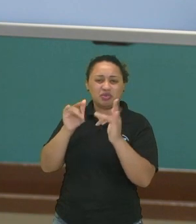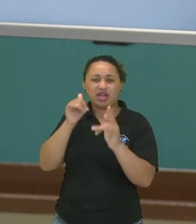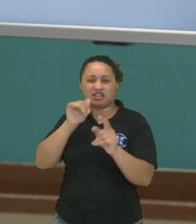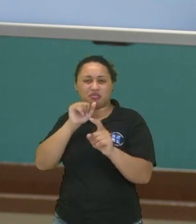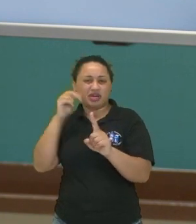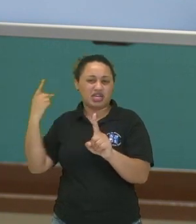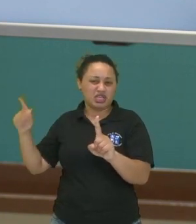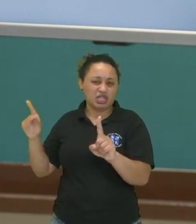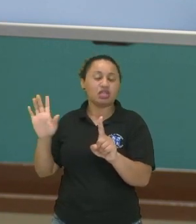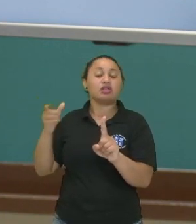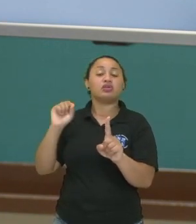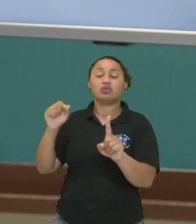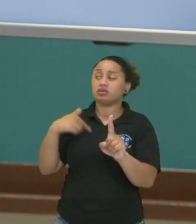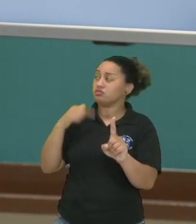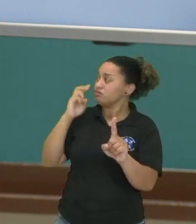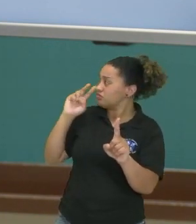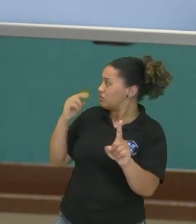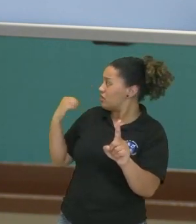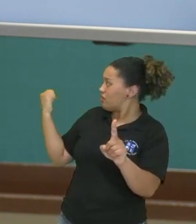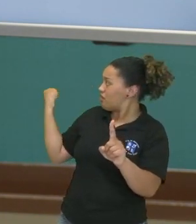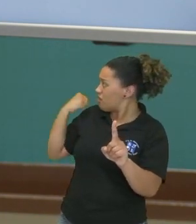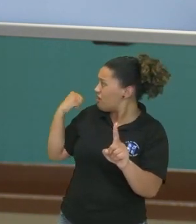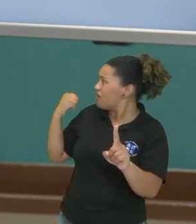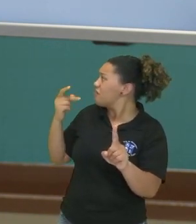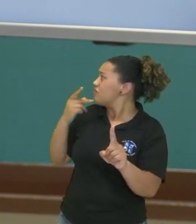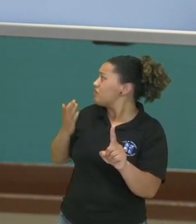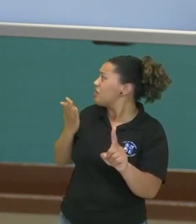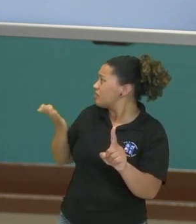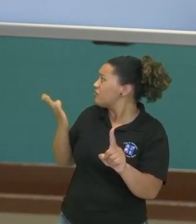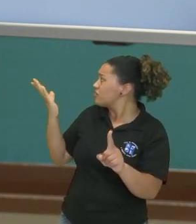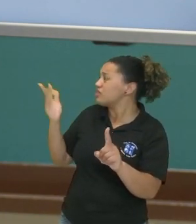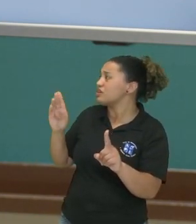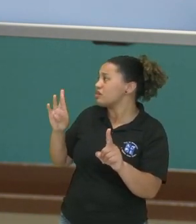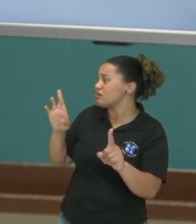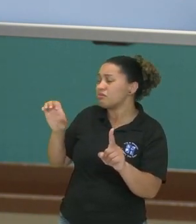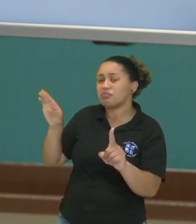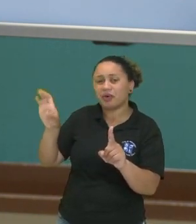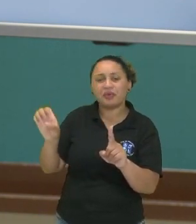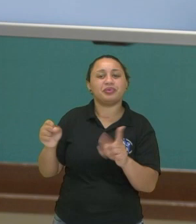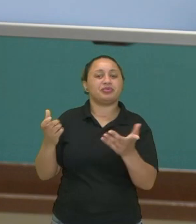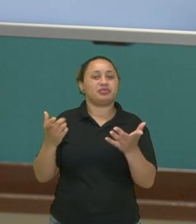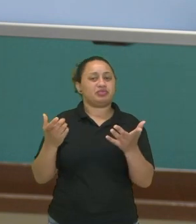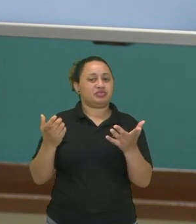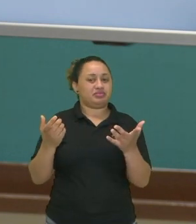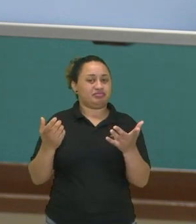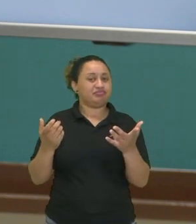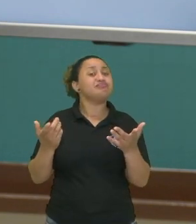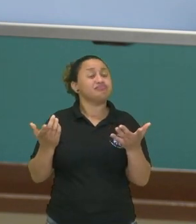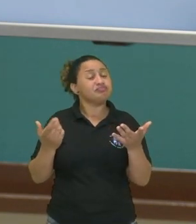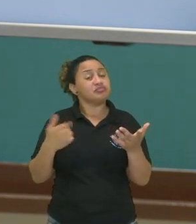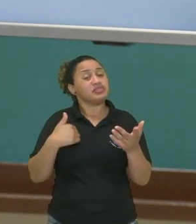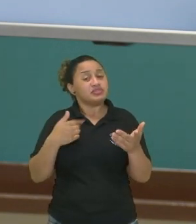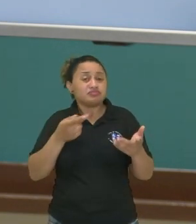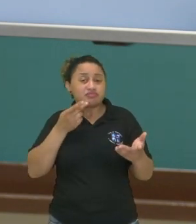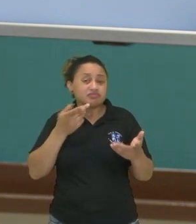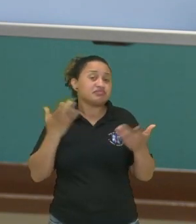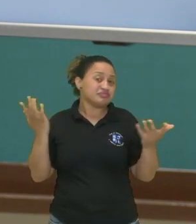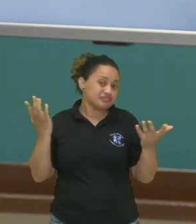e ele teria desferido essa famosa frase que entrou para a história contra os traidores, né? Até tu,